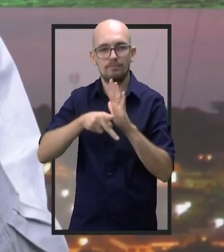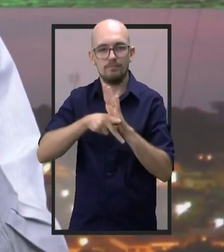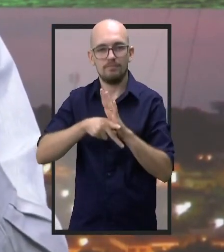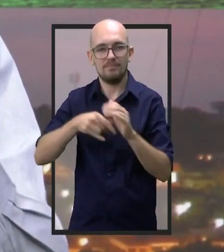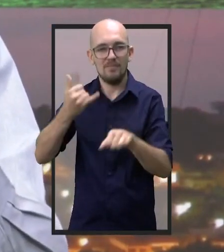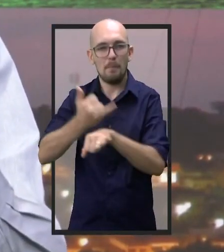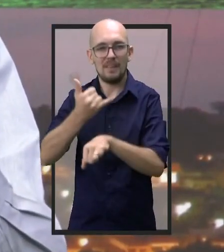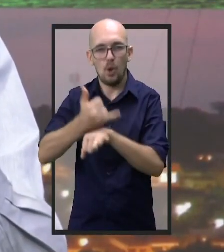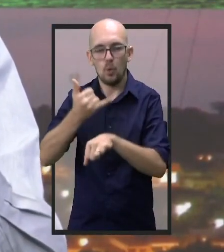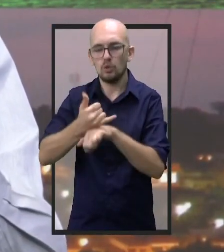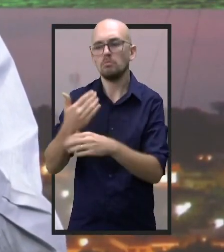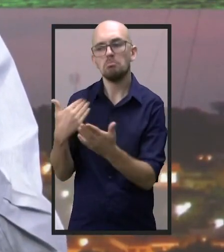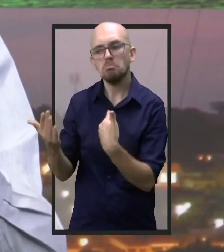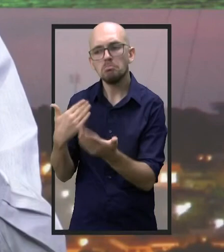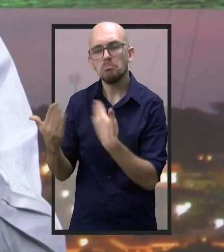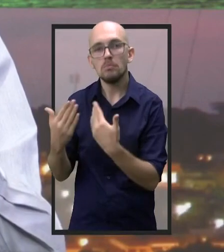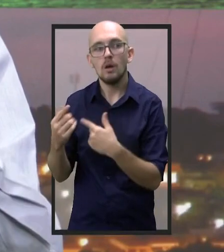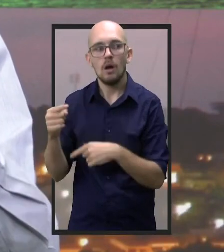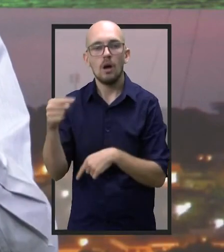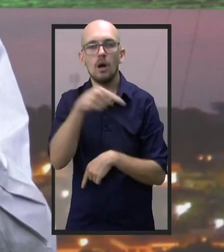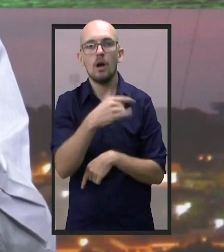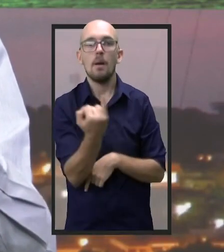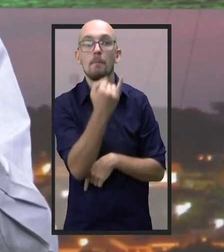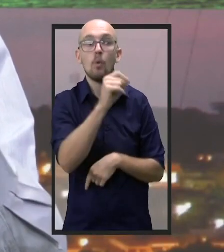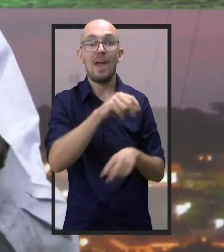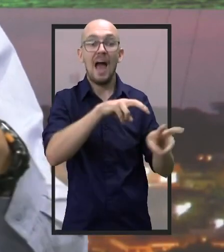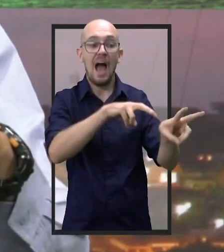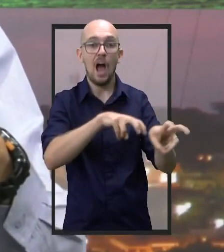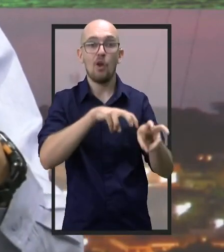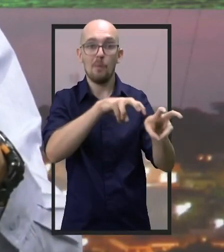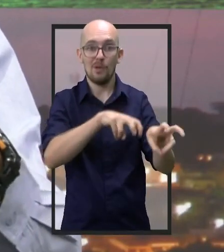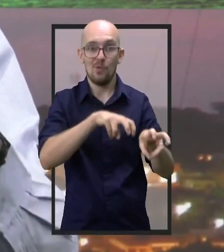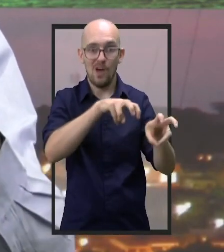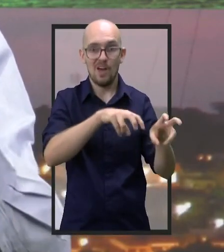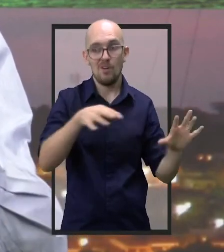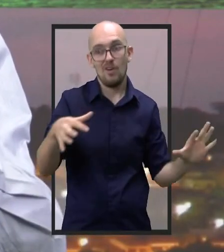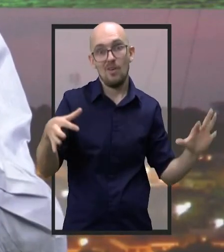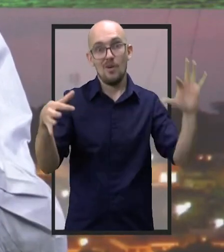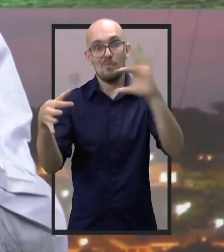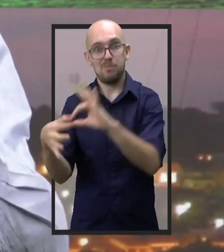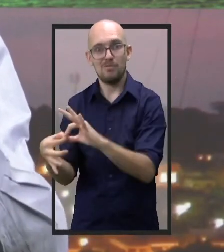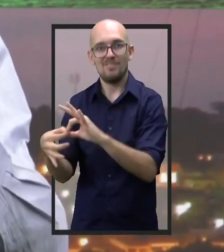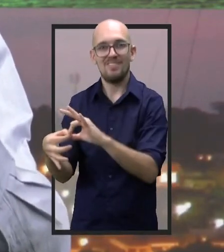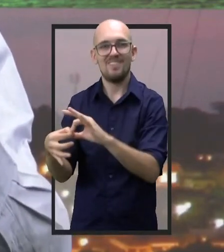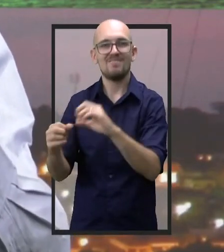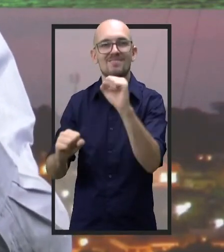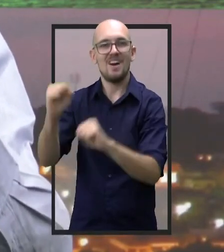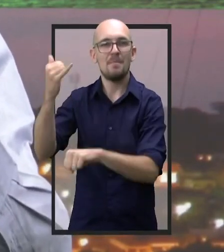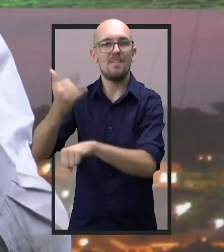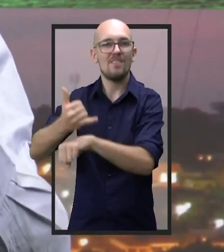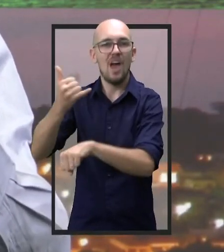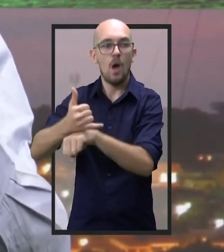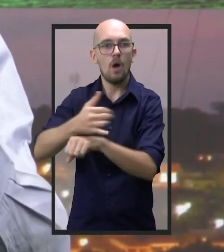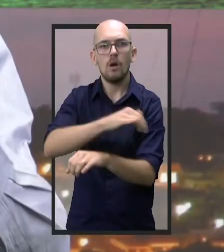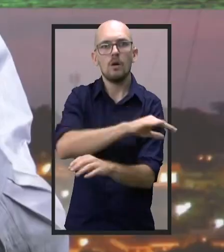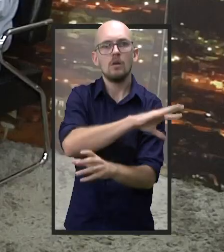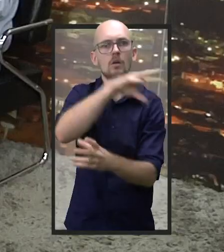importância do contexto do agropecuário na pauta de produtos da metalurgia é